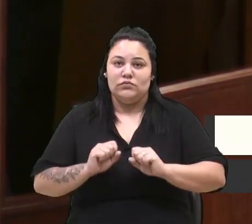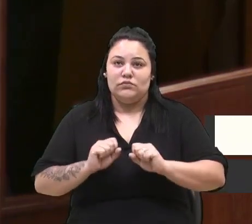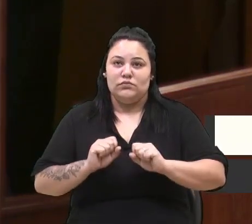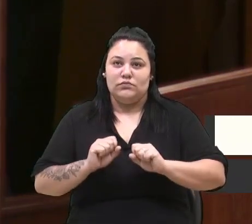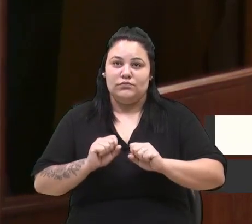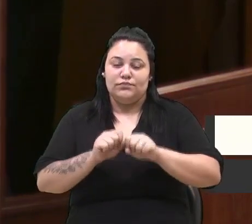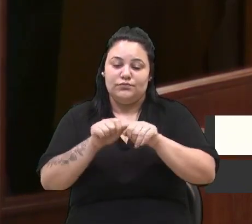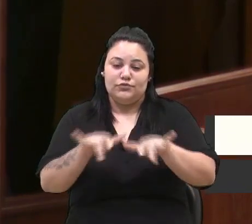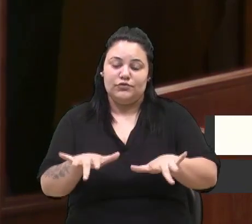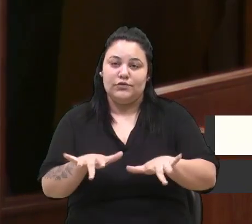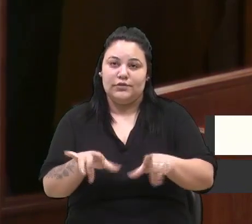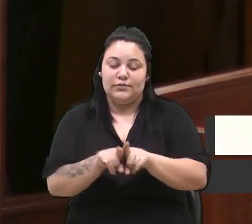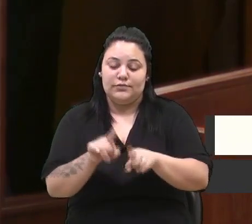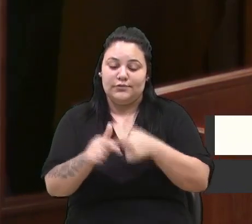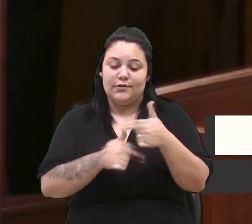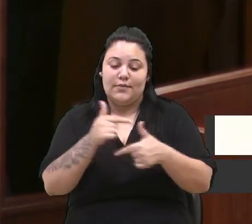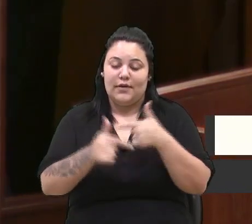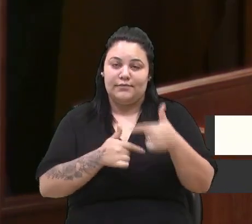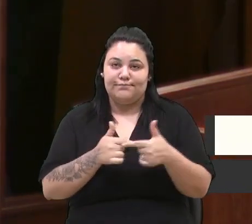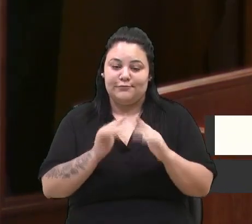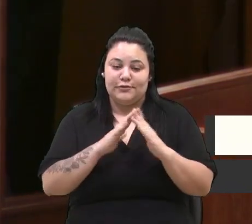Salle Carmo, enquanto ele também